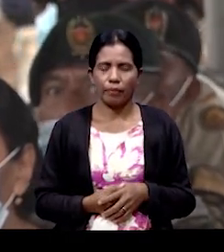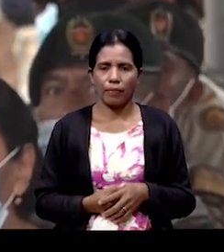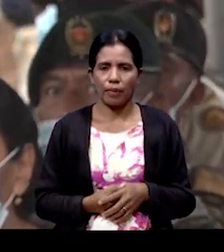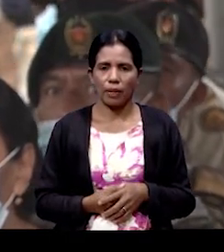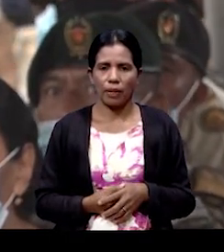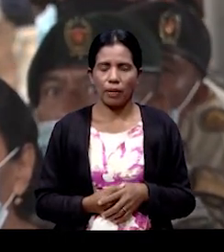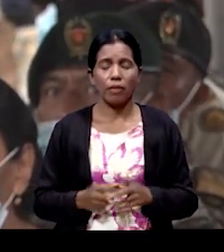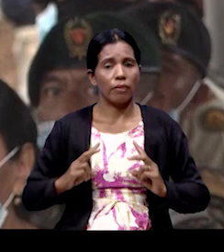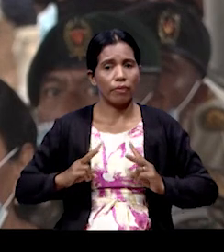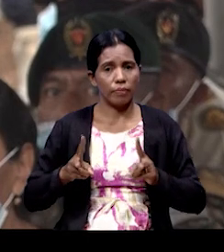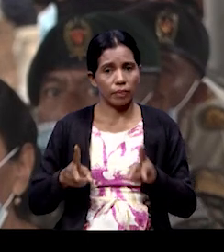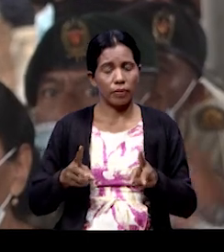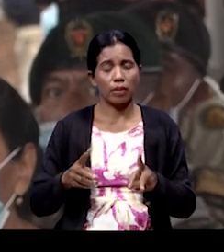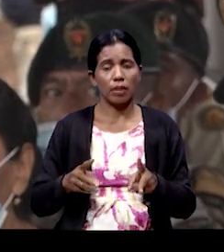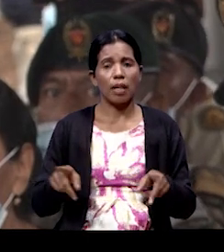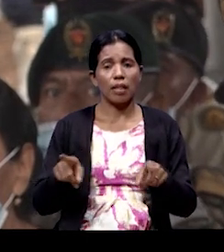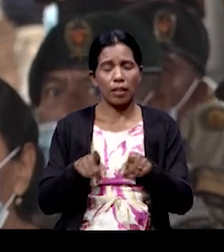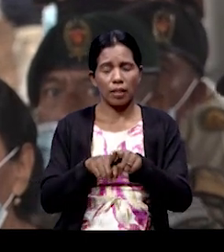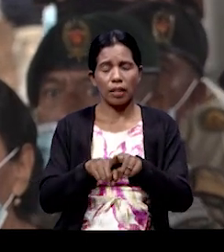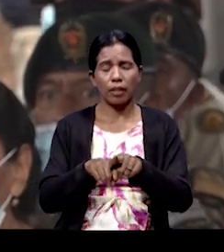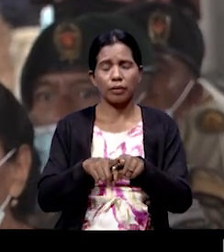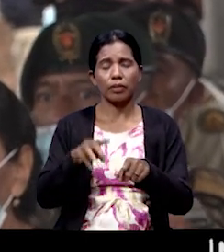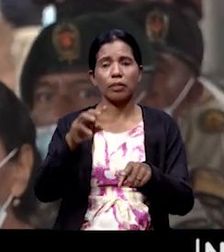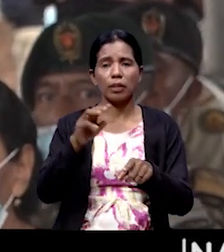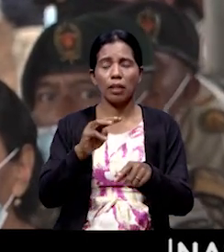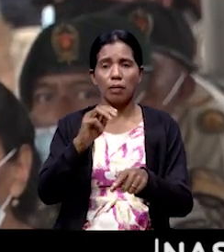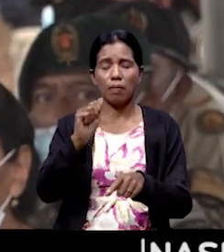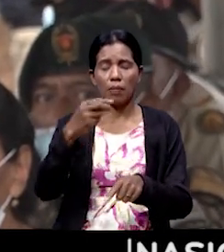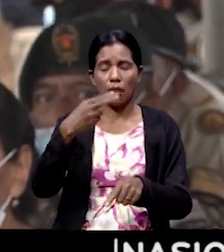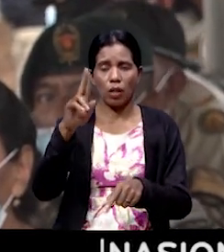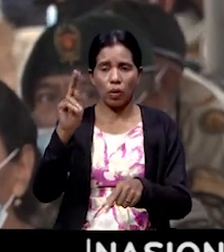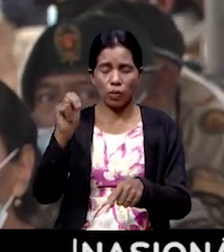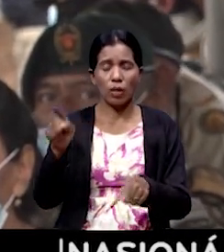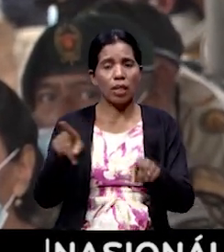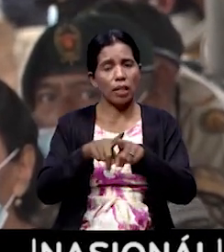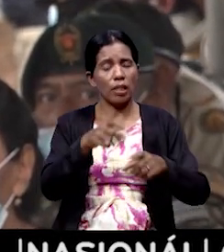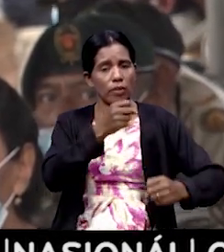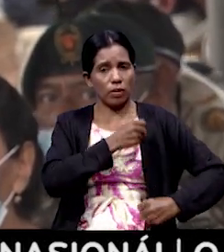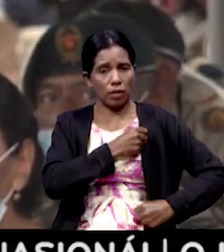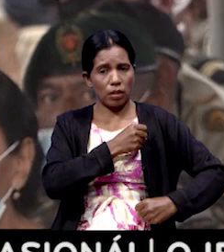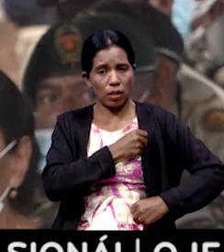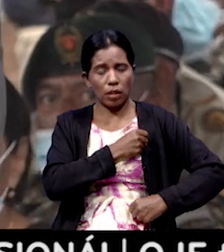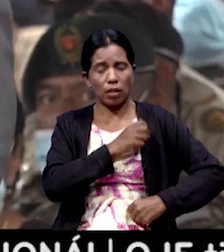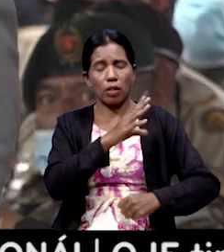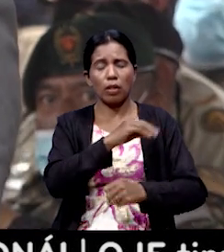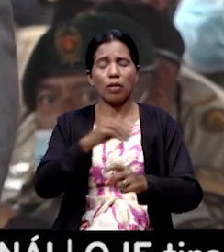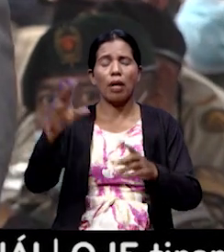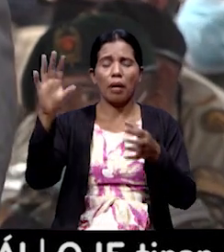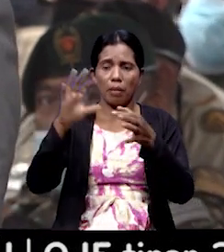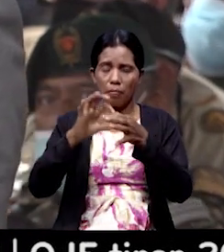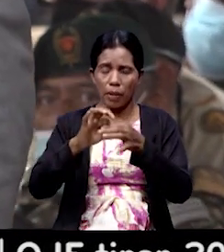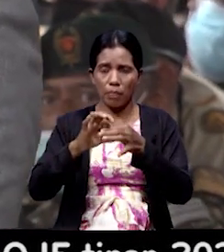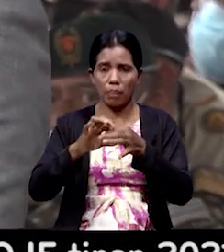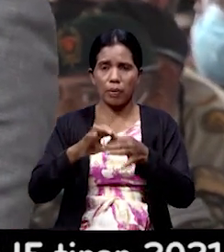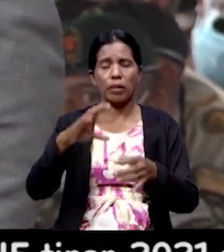Saudoso é uma militar no político, a nessa mosnia compatriota a Suain Valentil, no membro CCF, no CNRT Sirabalo.